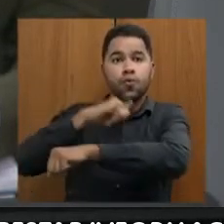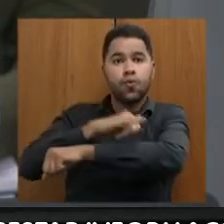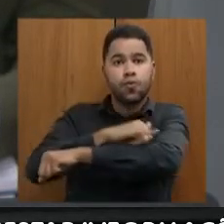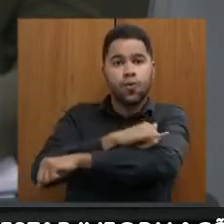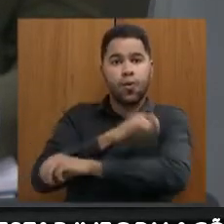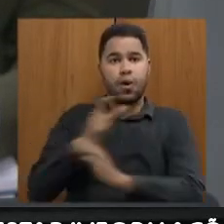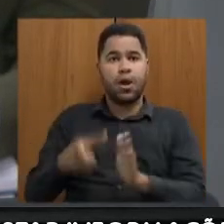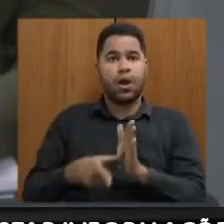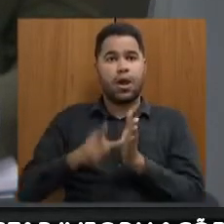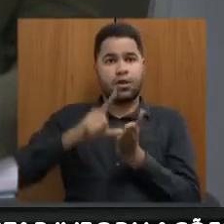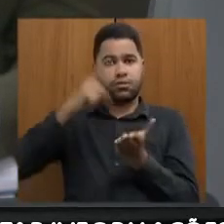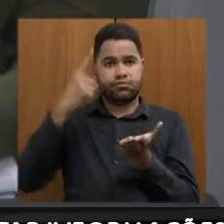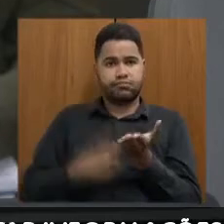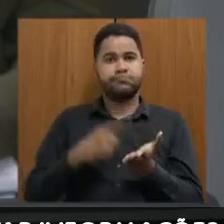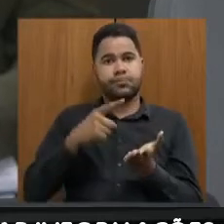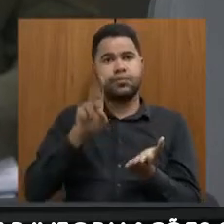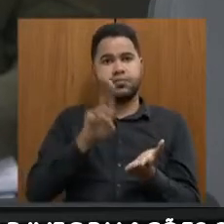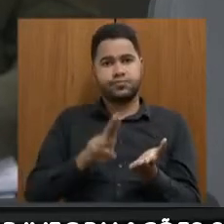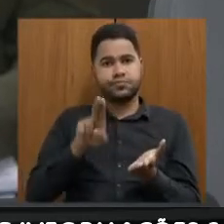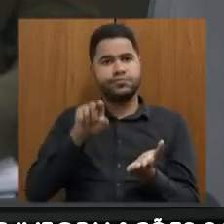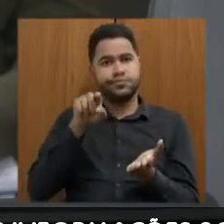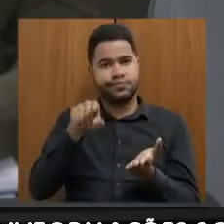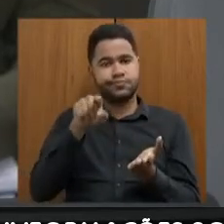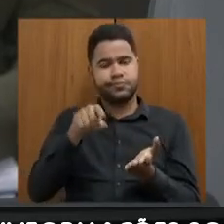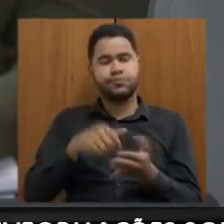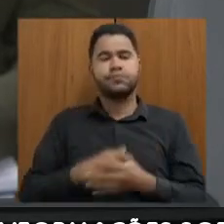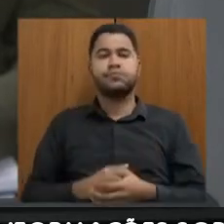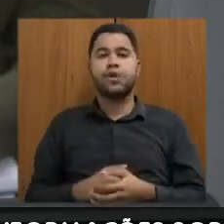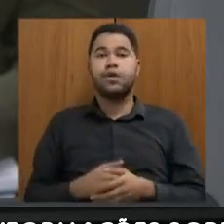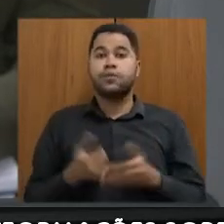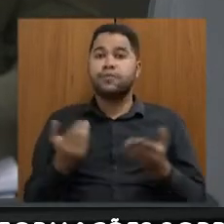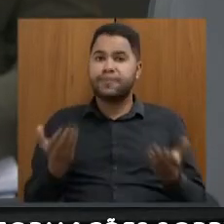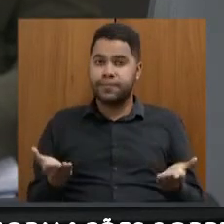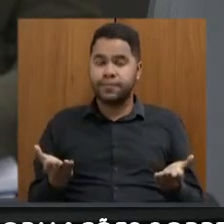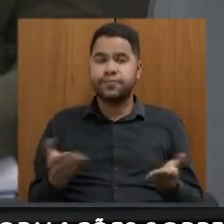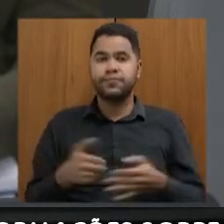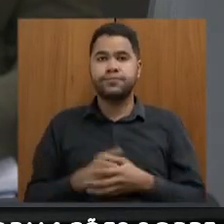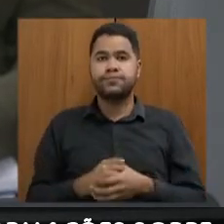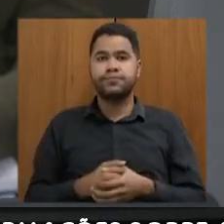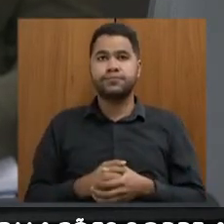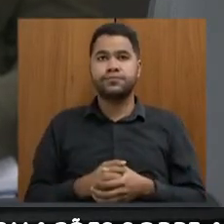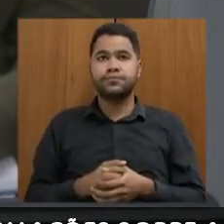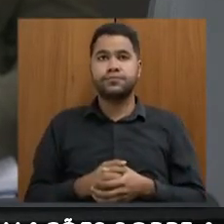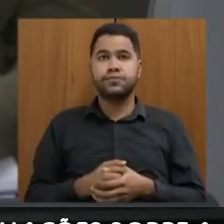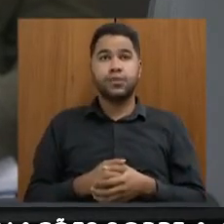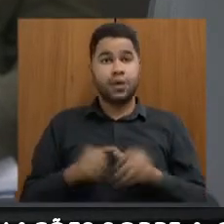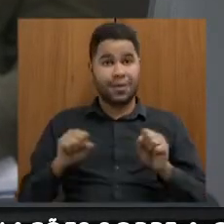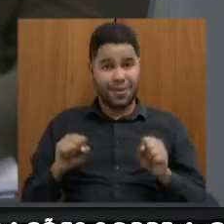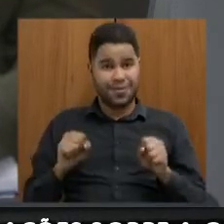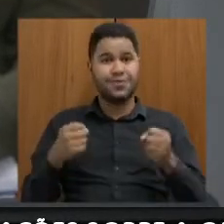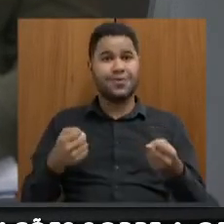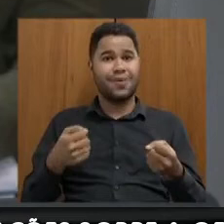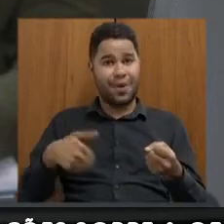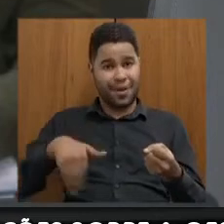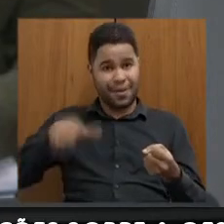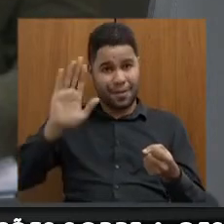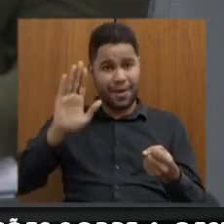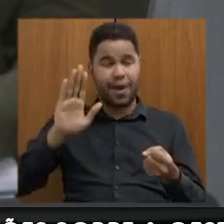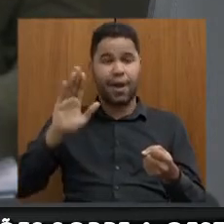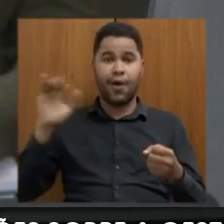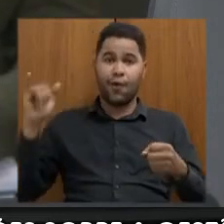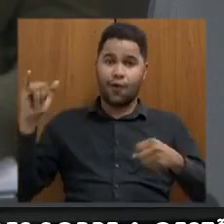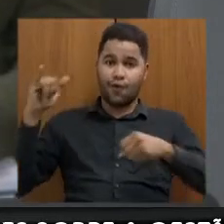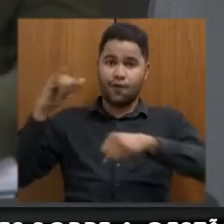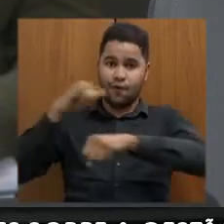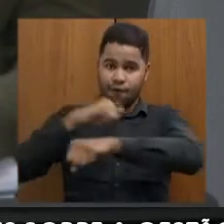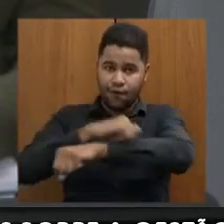pré-agendado para utilizar aquele aeroporto então dá a segurança aos